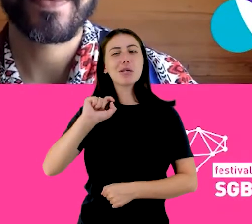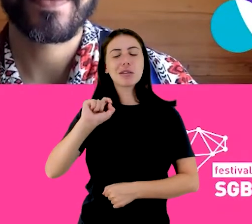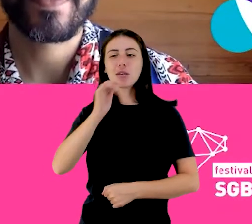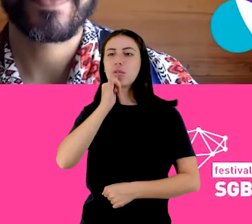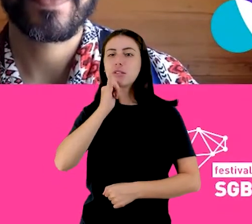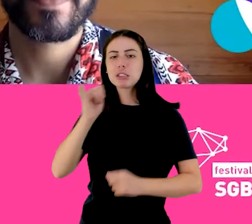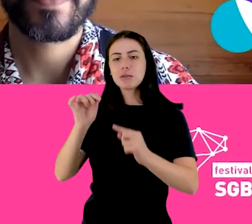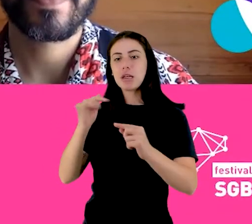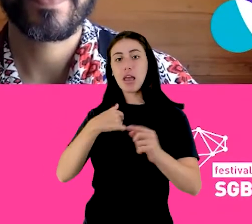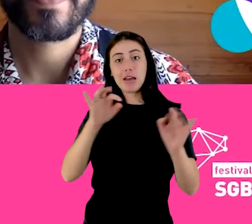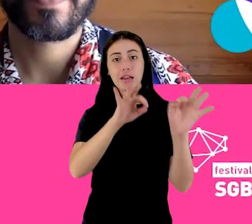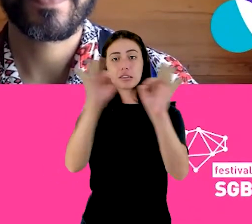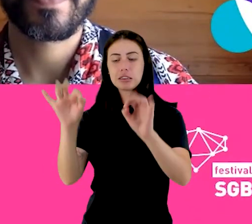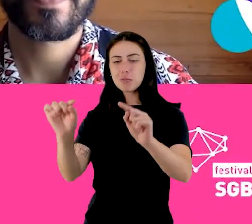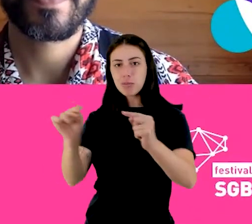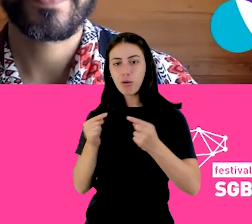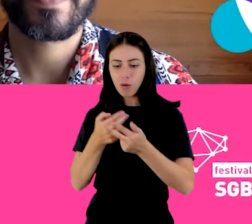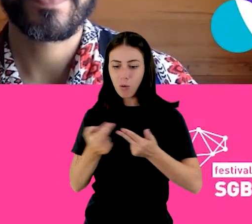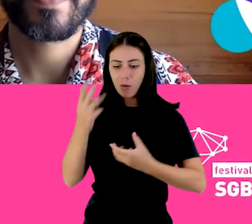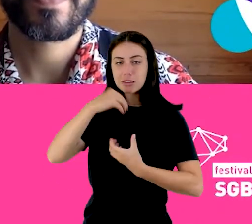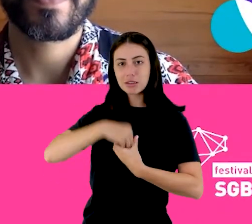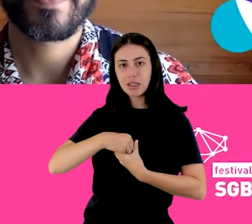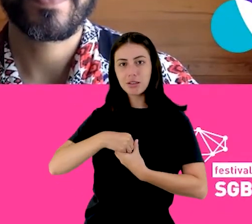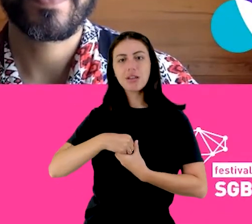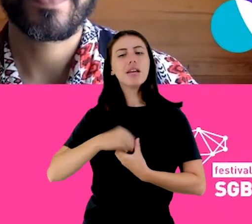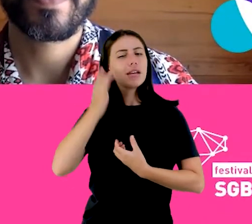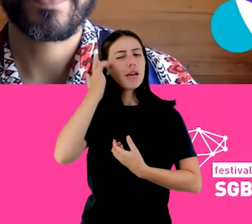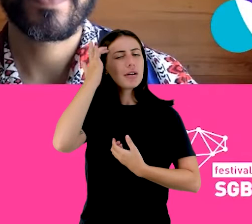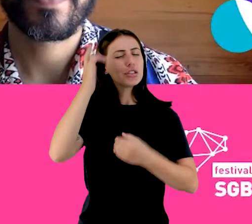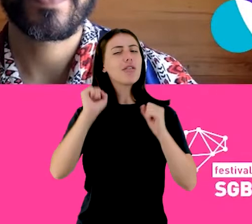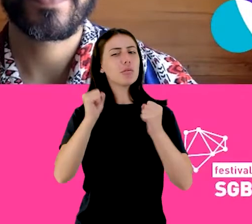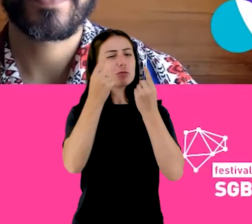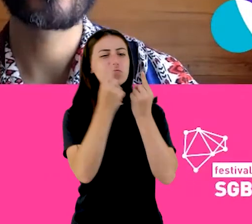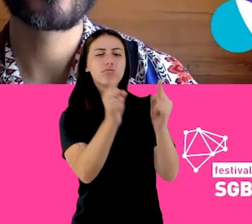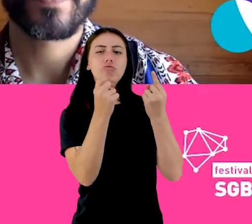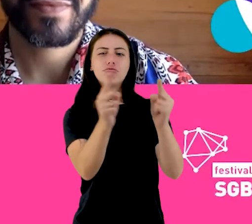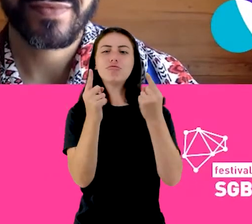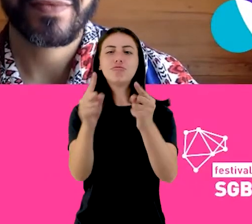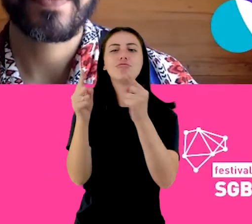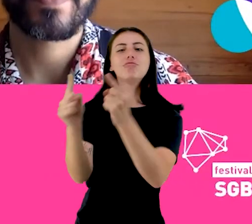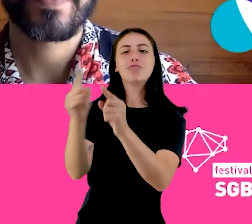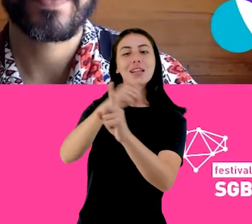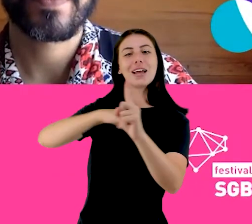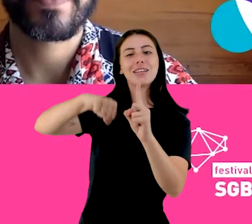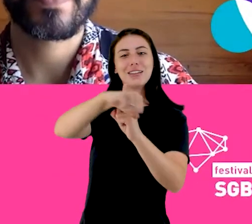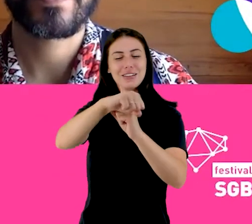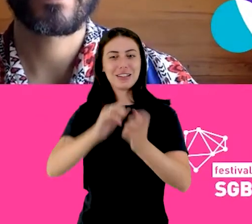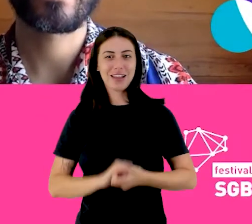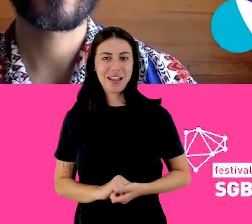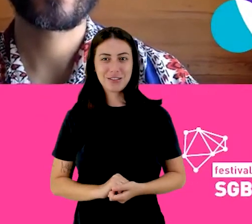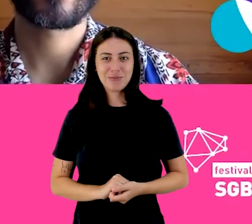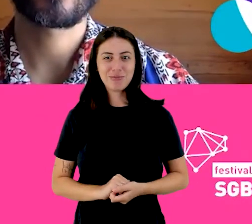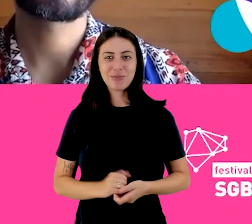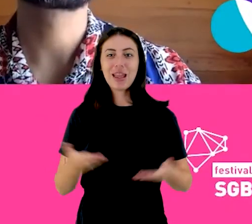Então, o Menino 23, eu sabia o que ele tinha provocado em mim, e eu